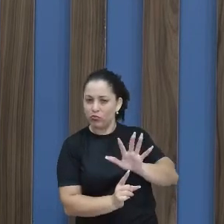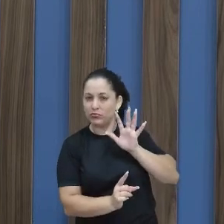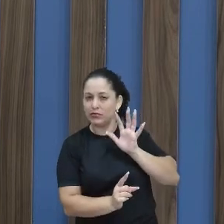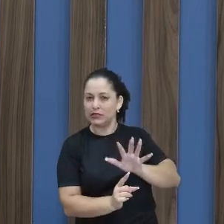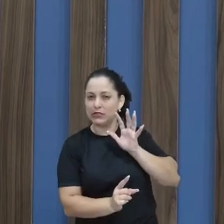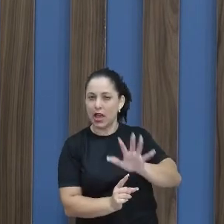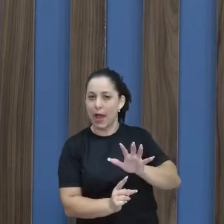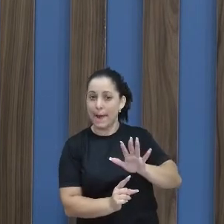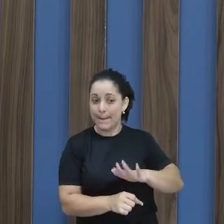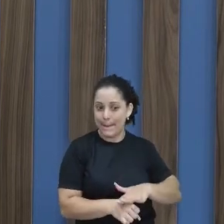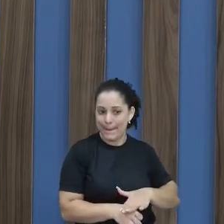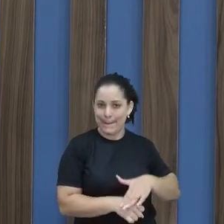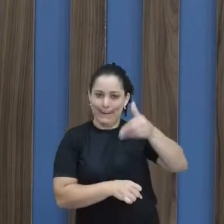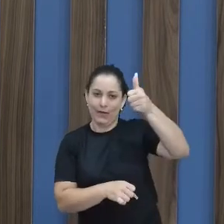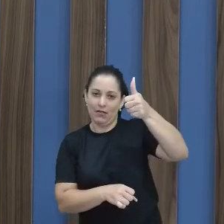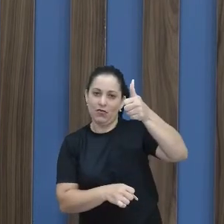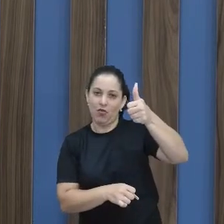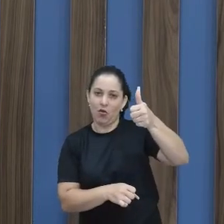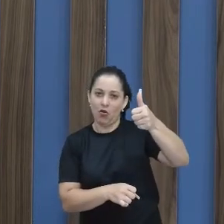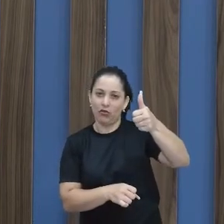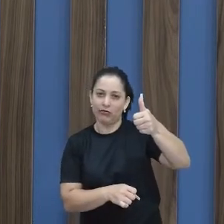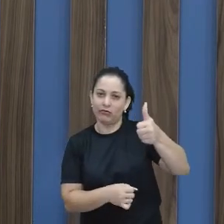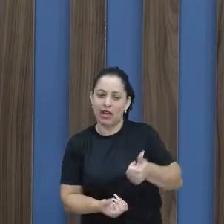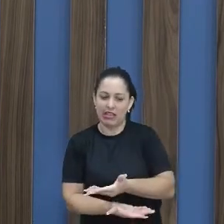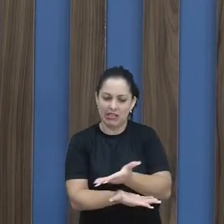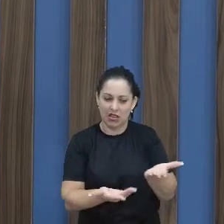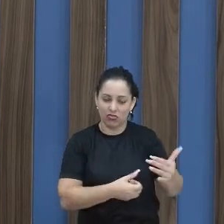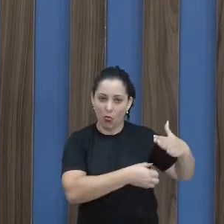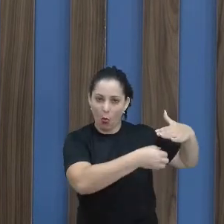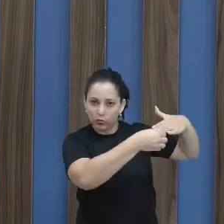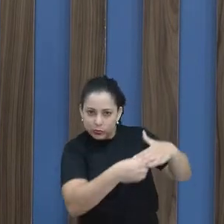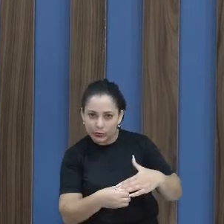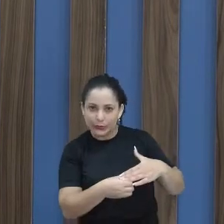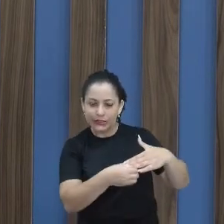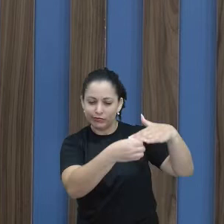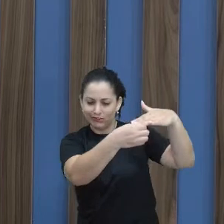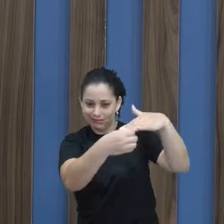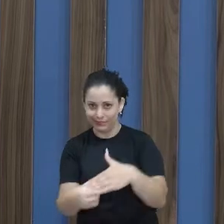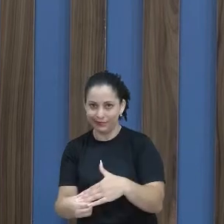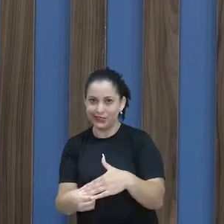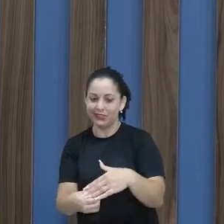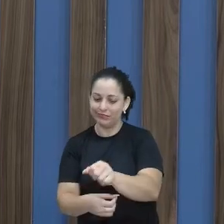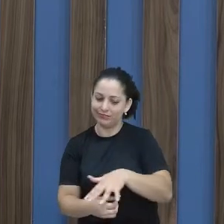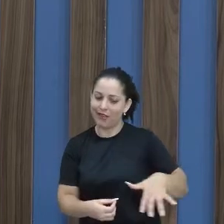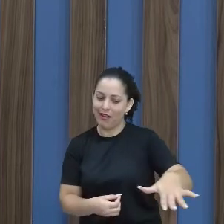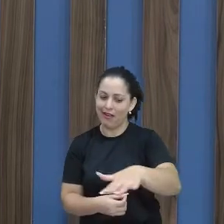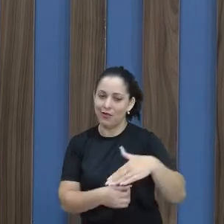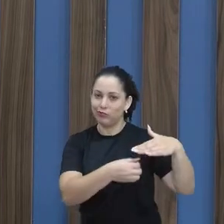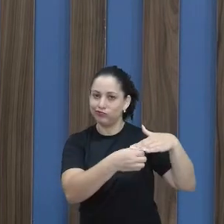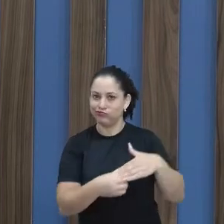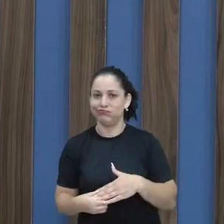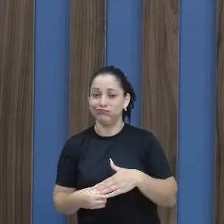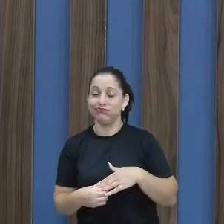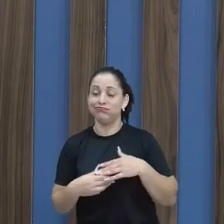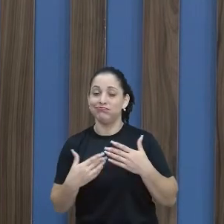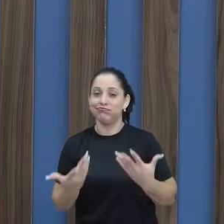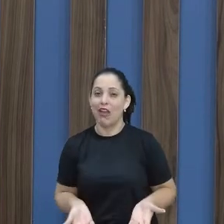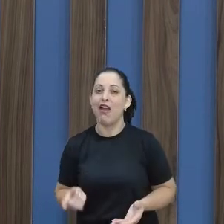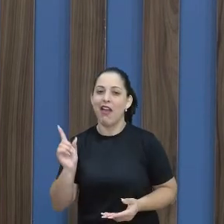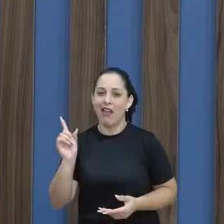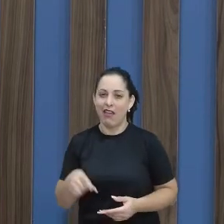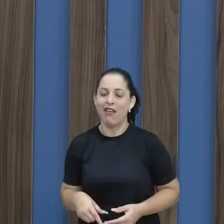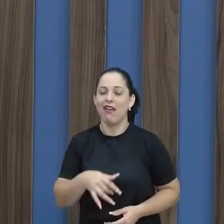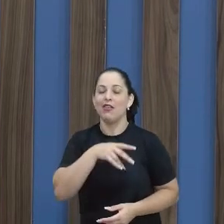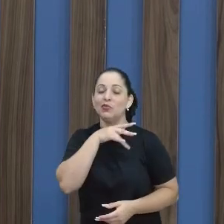né? Aquele ali de cada território determinado ali, né? Ou nação,